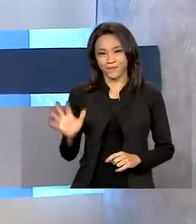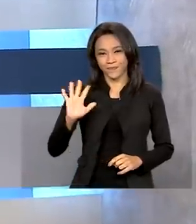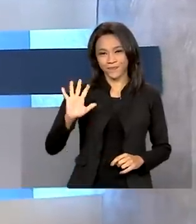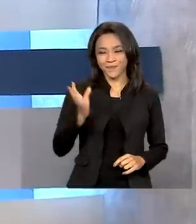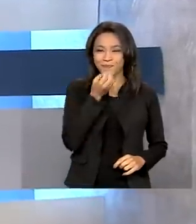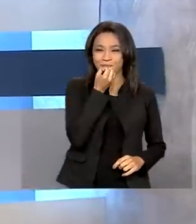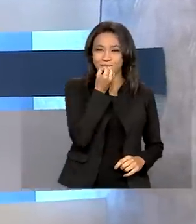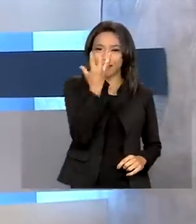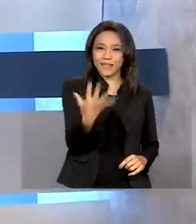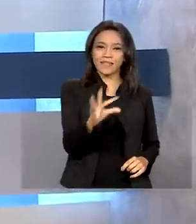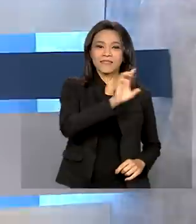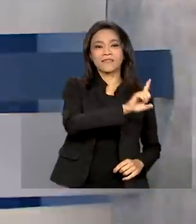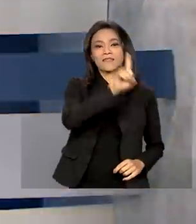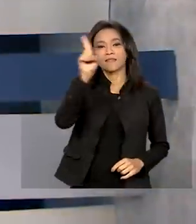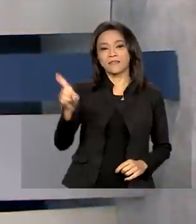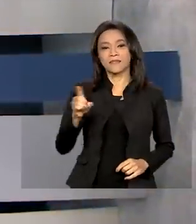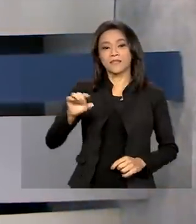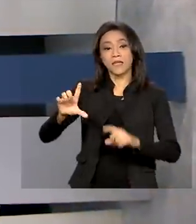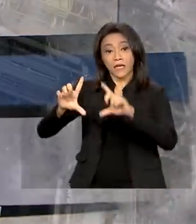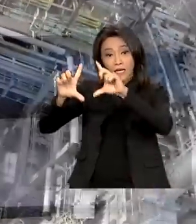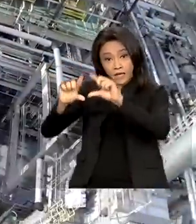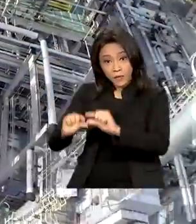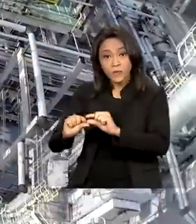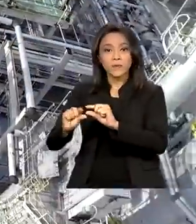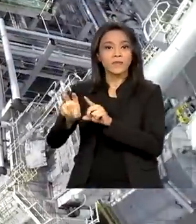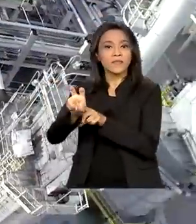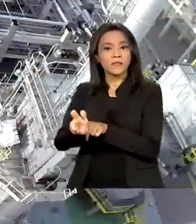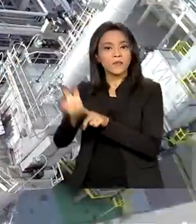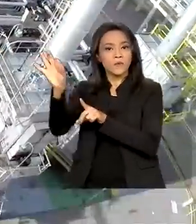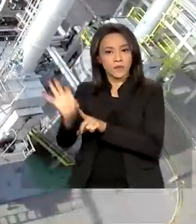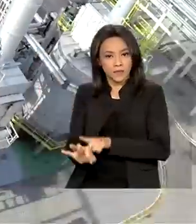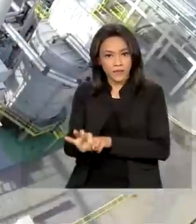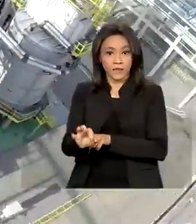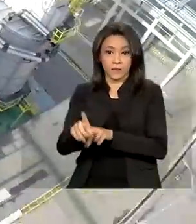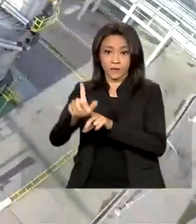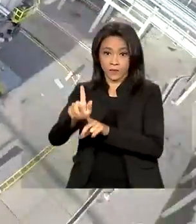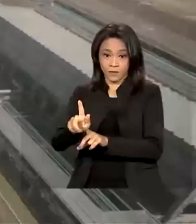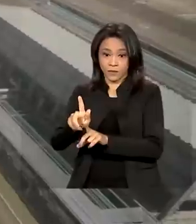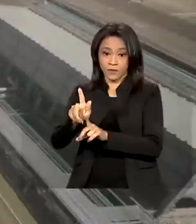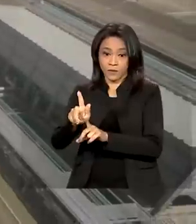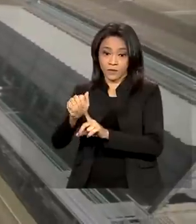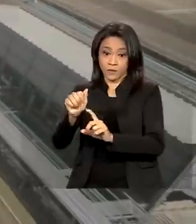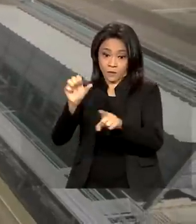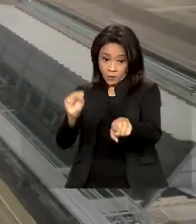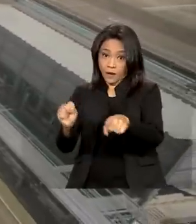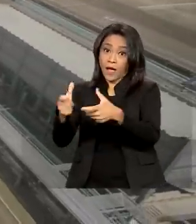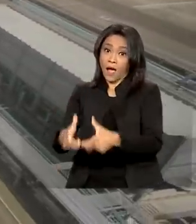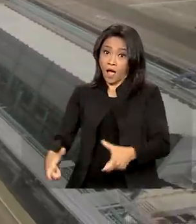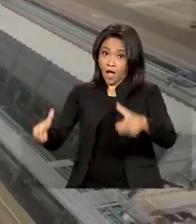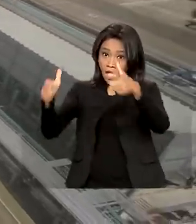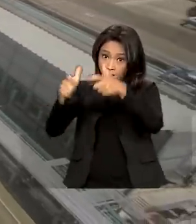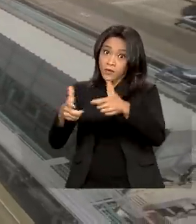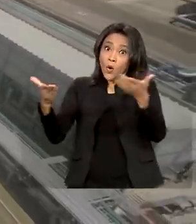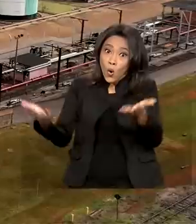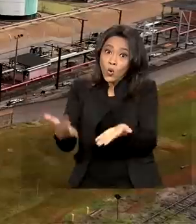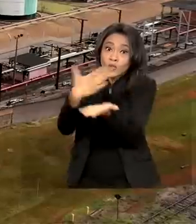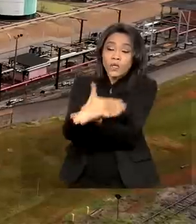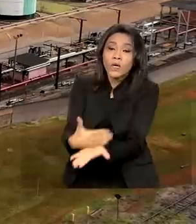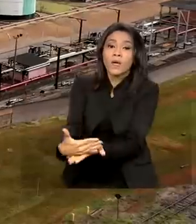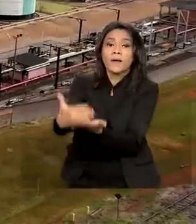Olá, bom dia! Redução de 5% no gás natural para distribuidoras passa a valer a partir de